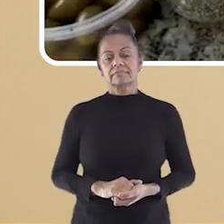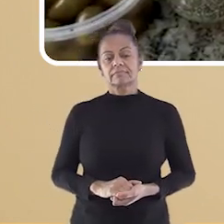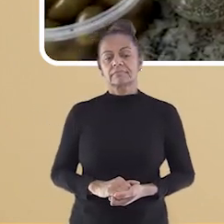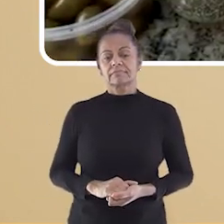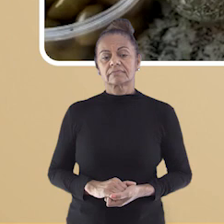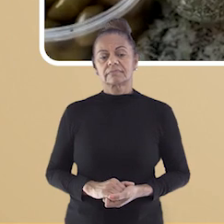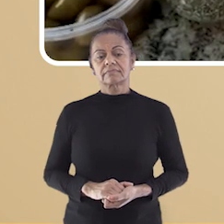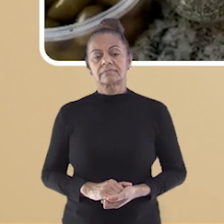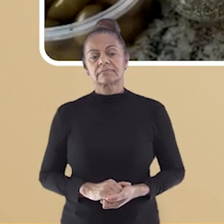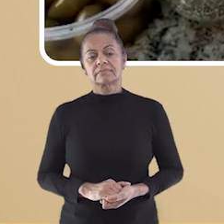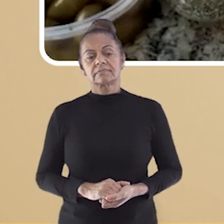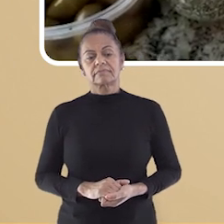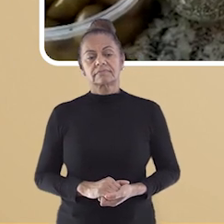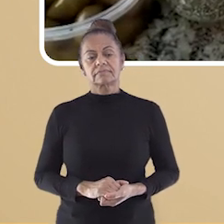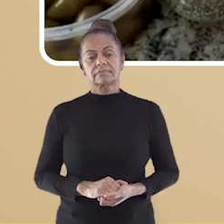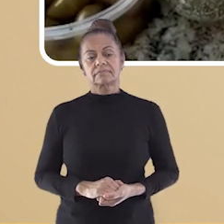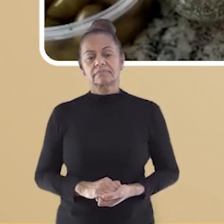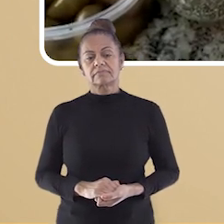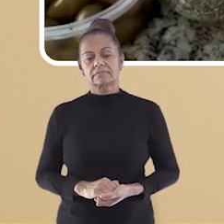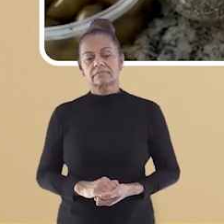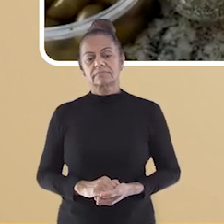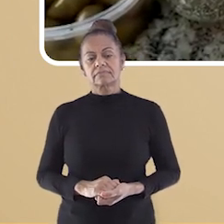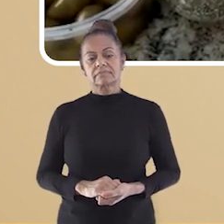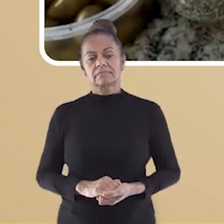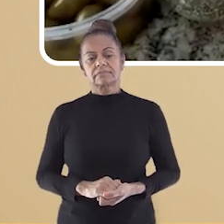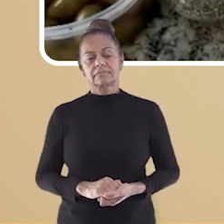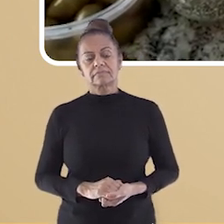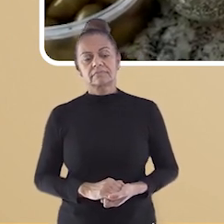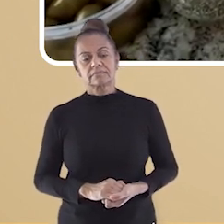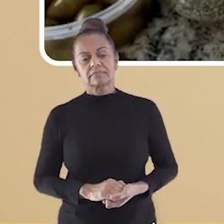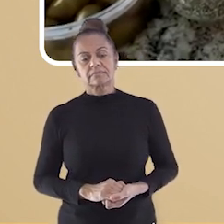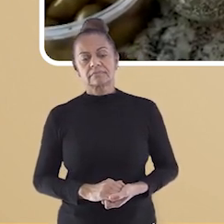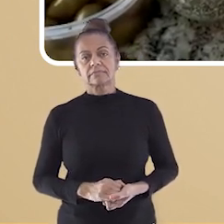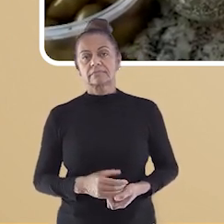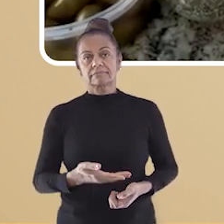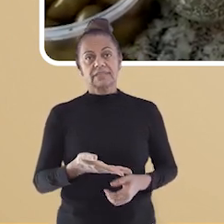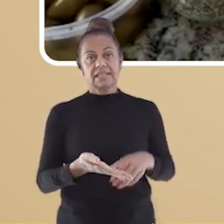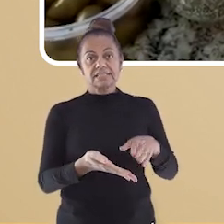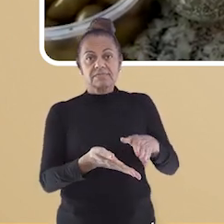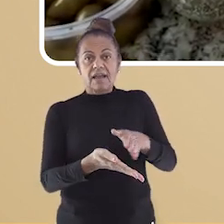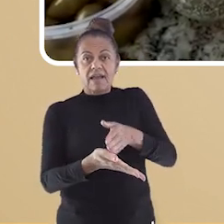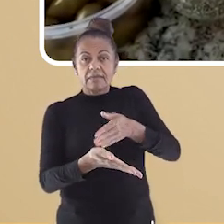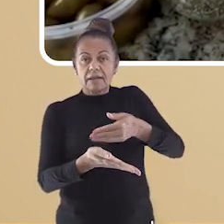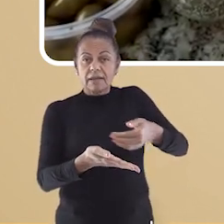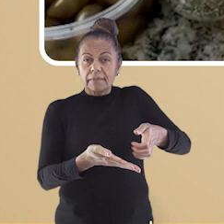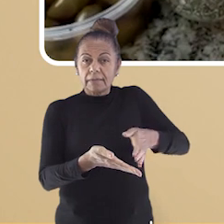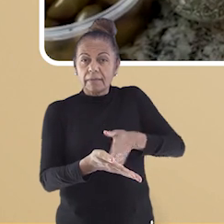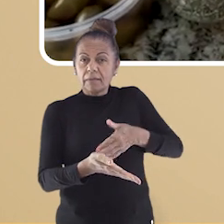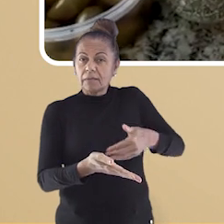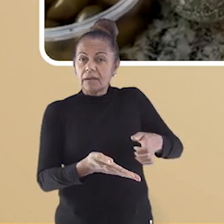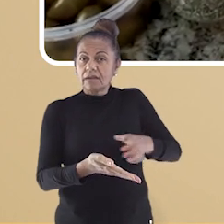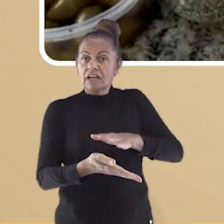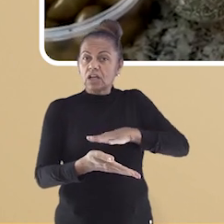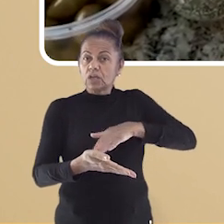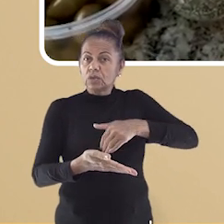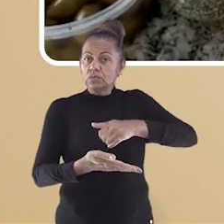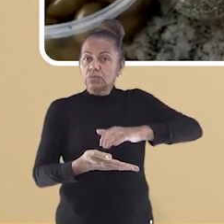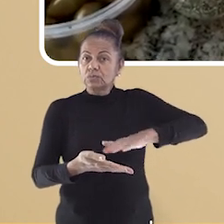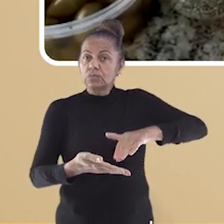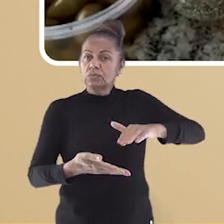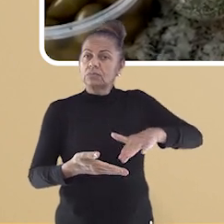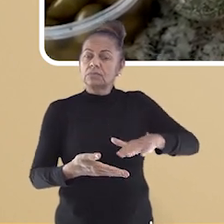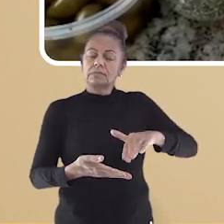Agora vamos passar a massa de tomate em cima da maionese que